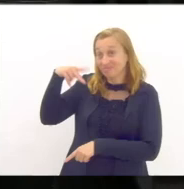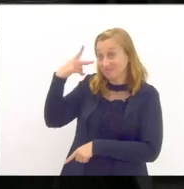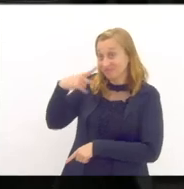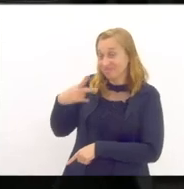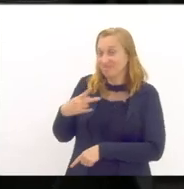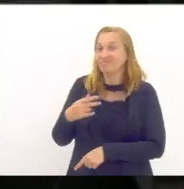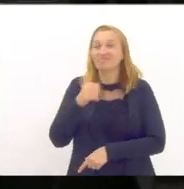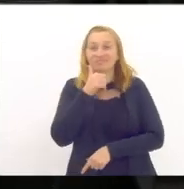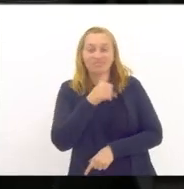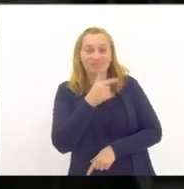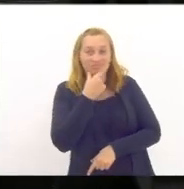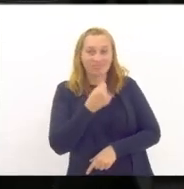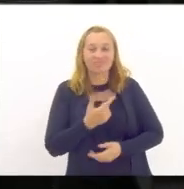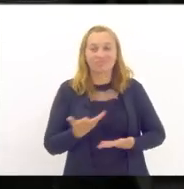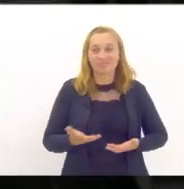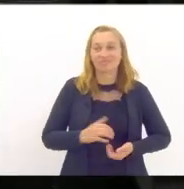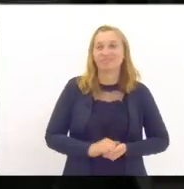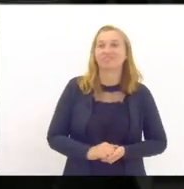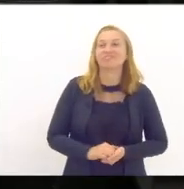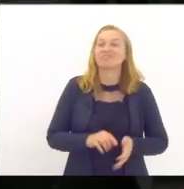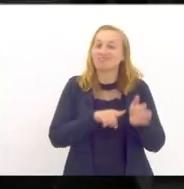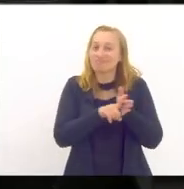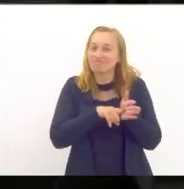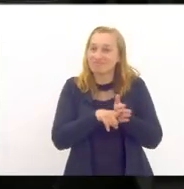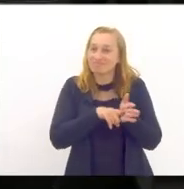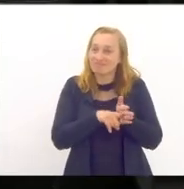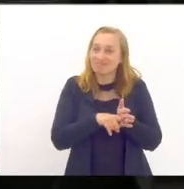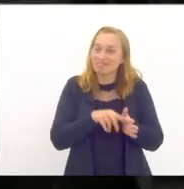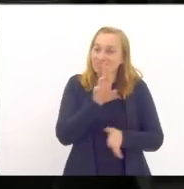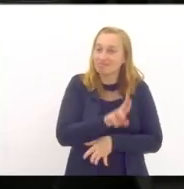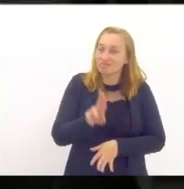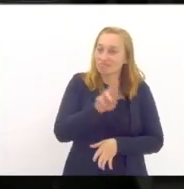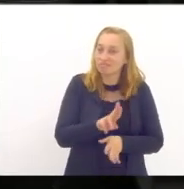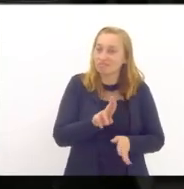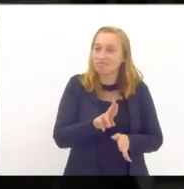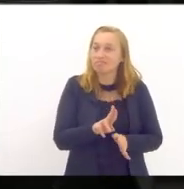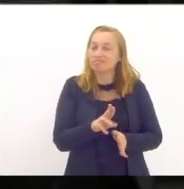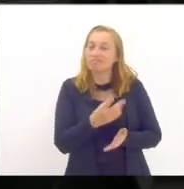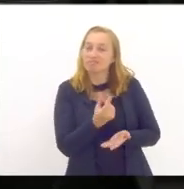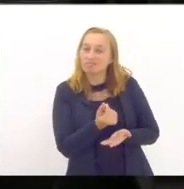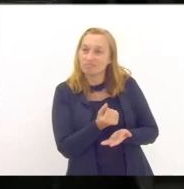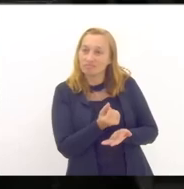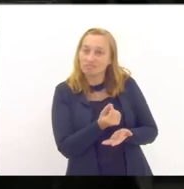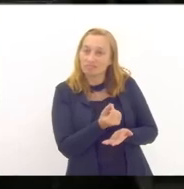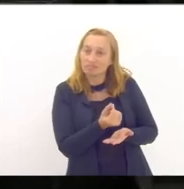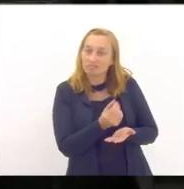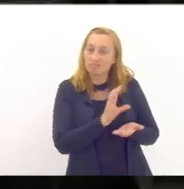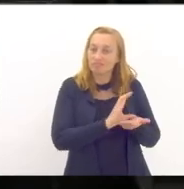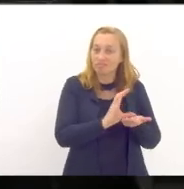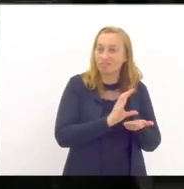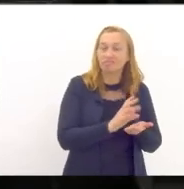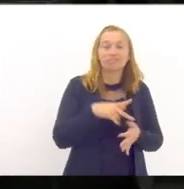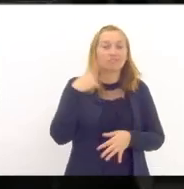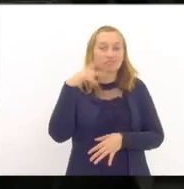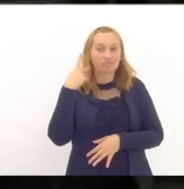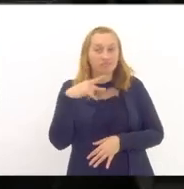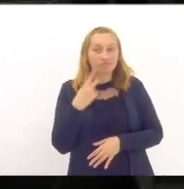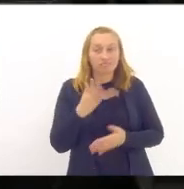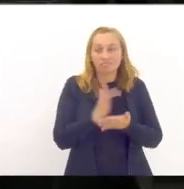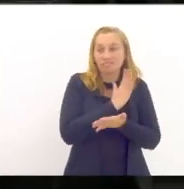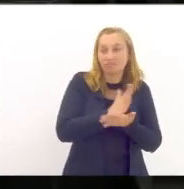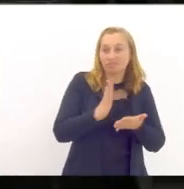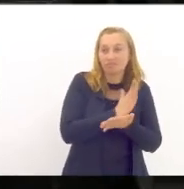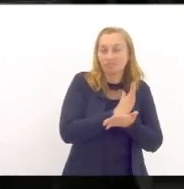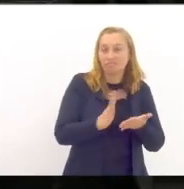das senhoras vereadoras. Fiscalizei o uso de verbas orçamentárias descentralizadas pelos parlamentares, algumas